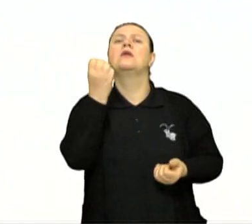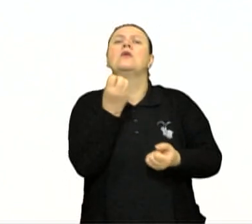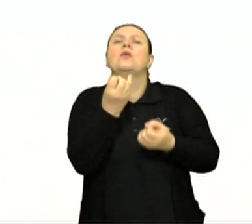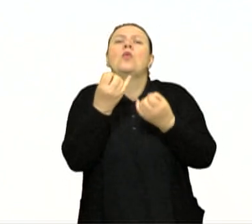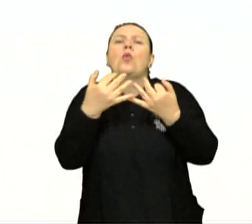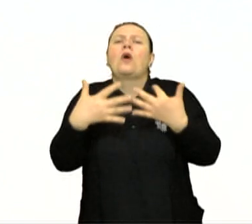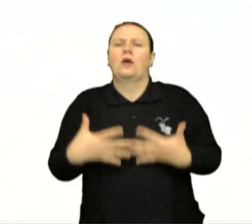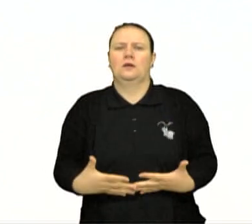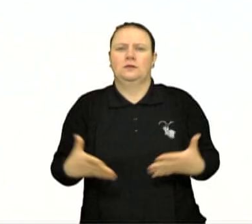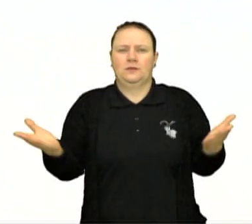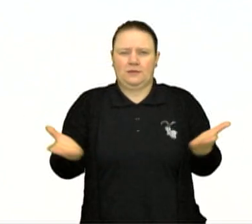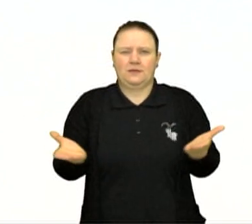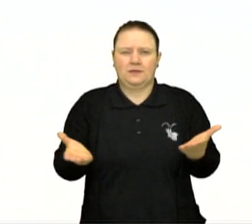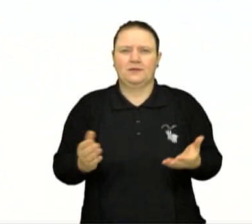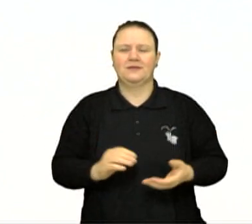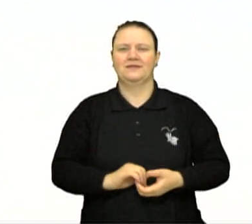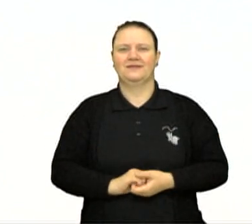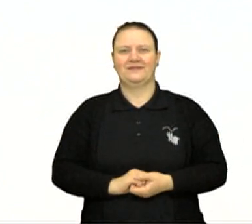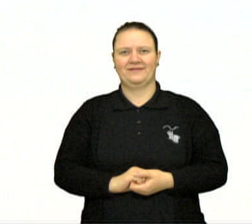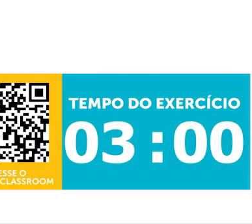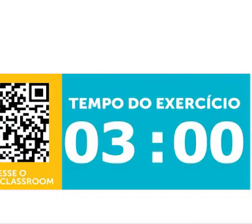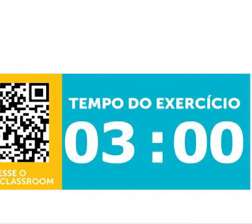elas. Voltamos rapidinho.